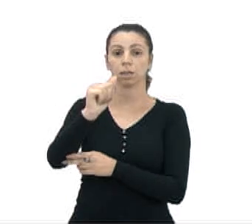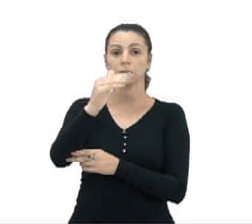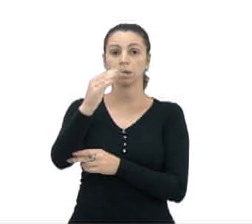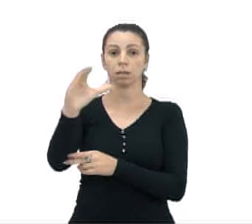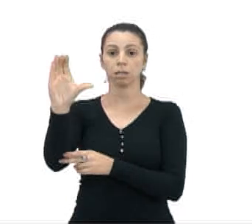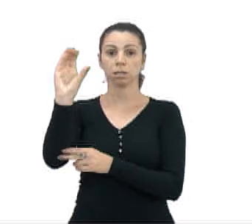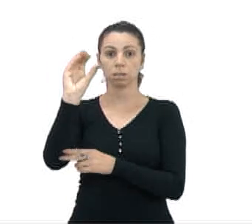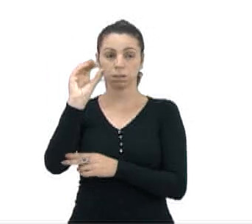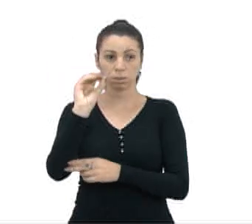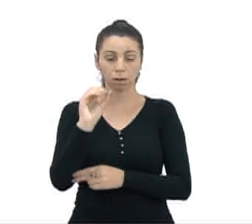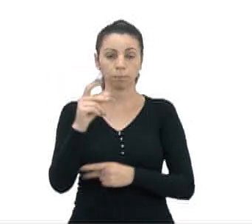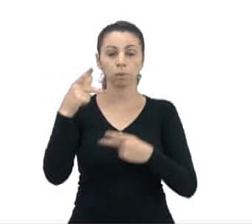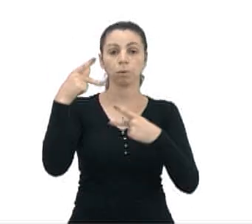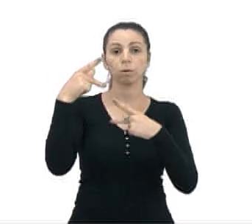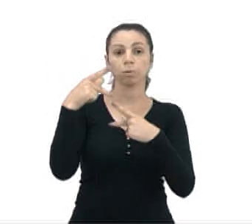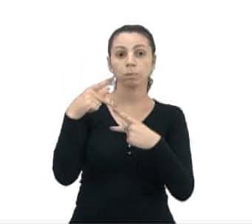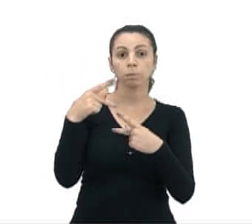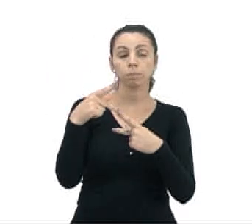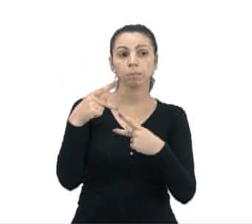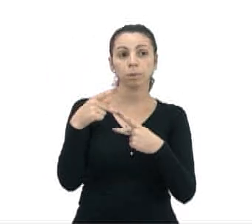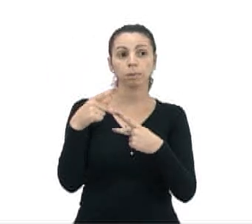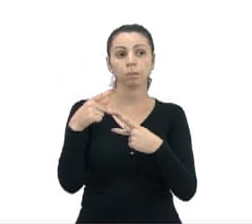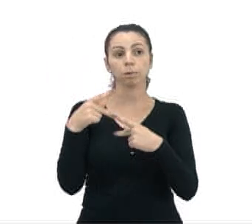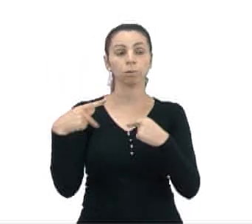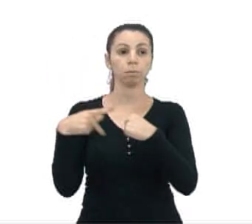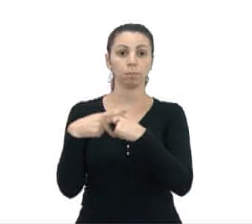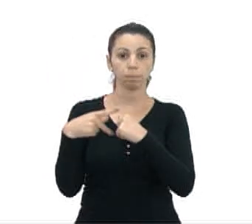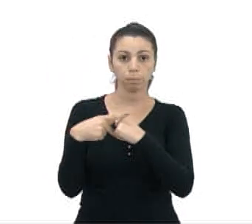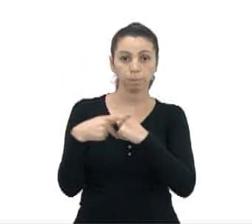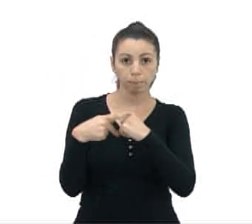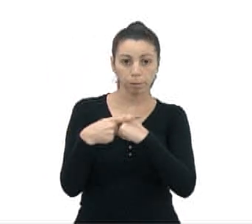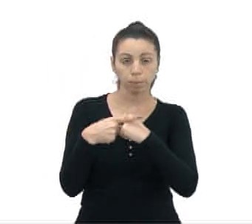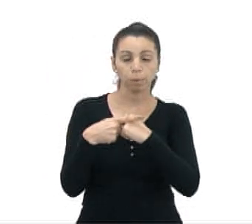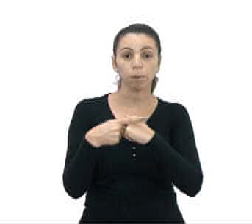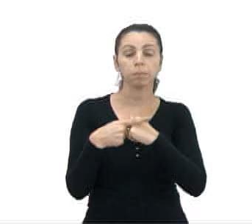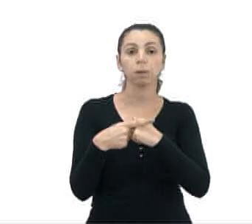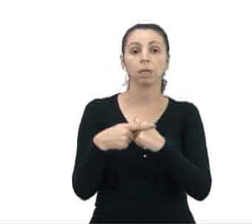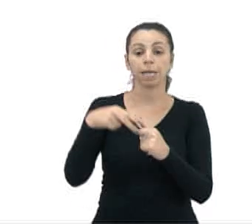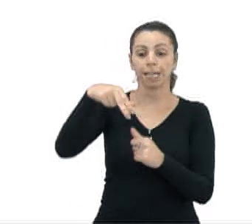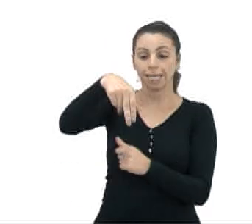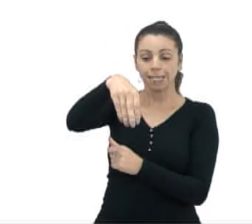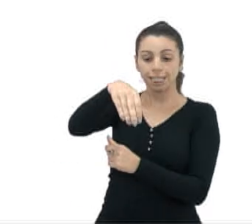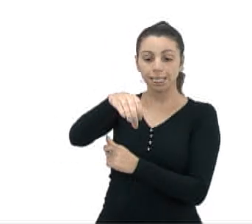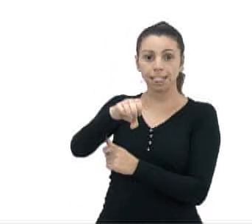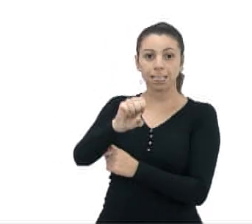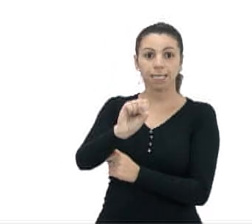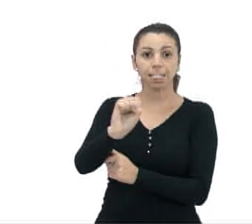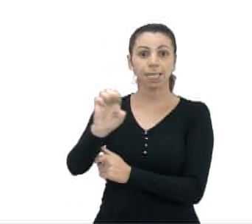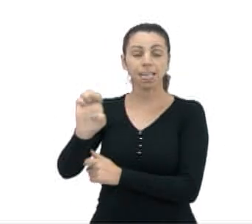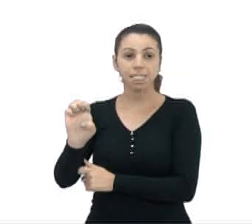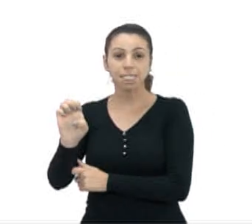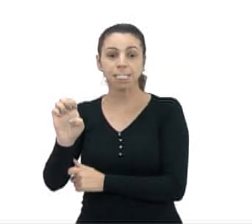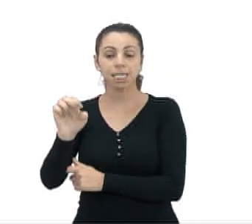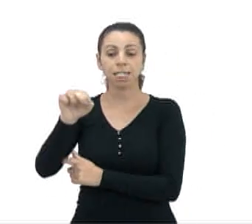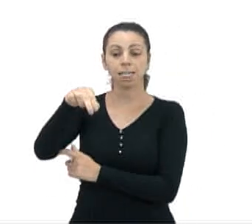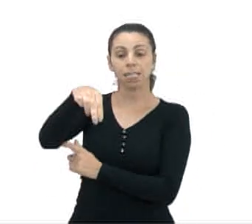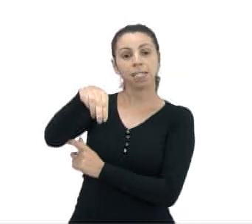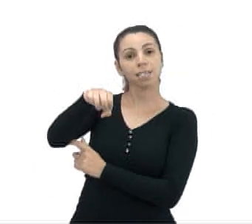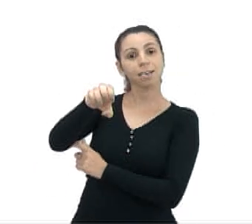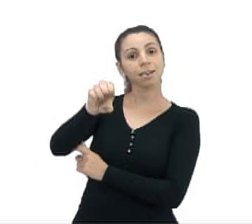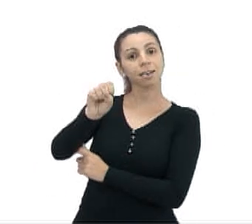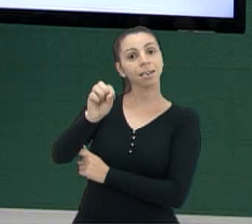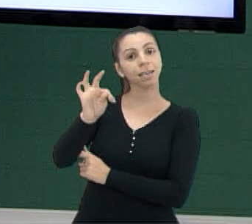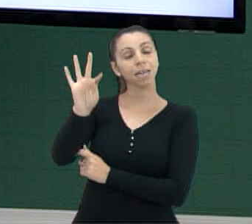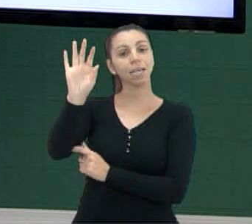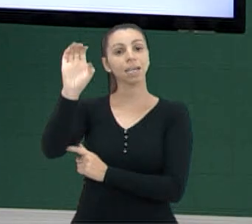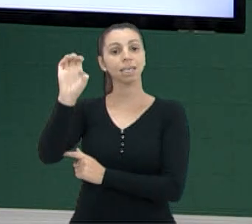Os pronomes nesse e neste são iguais semanticamente? Se alguém chegar